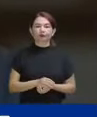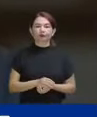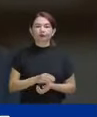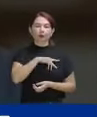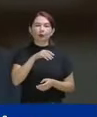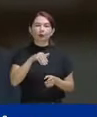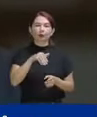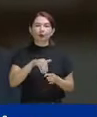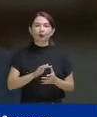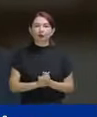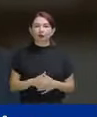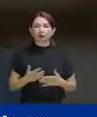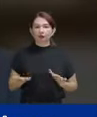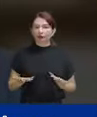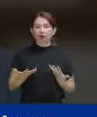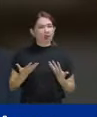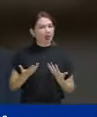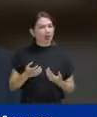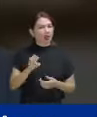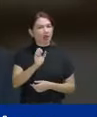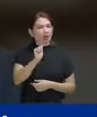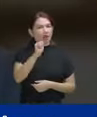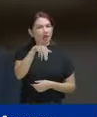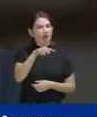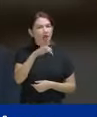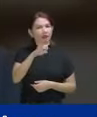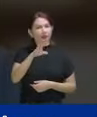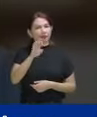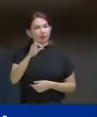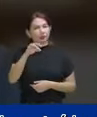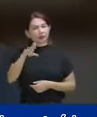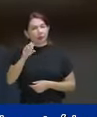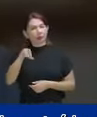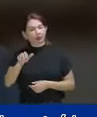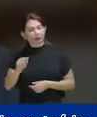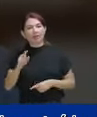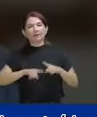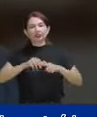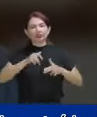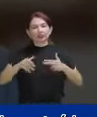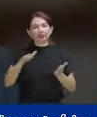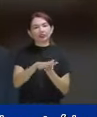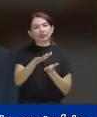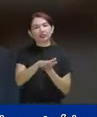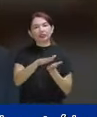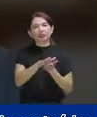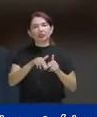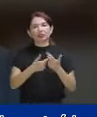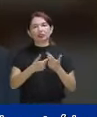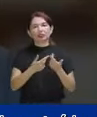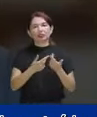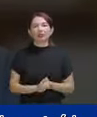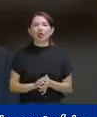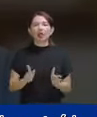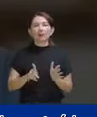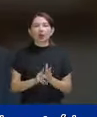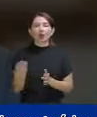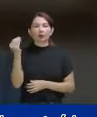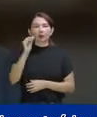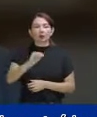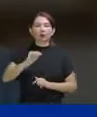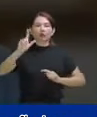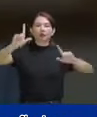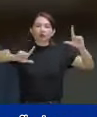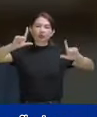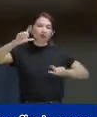Público Eleitoral econômicas as despesas com publicidade de material impresso e produção de conteúdo para do TV